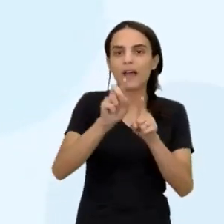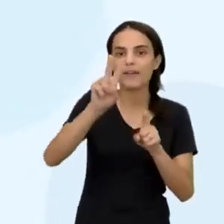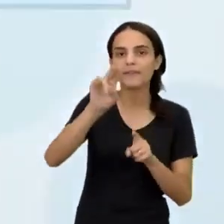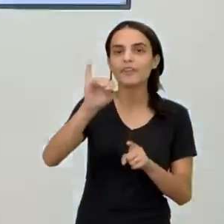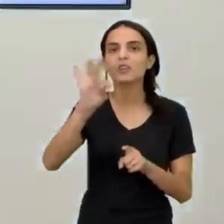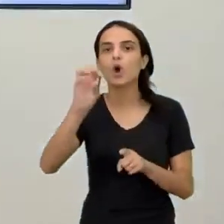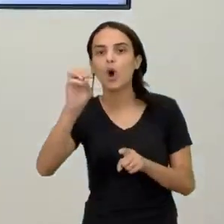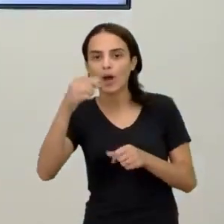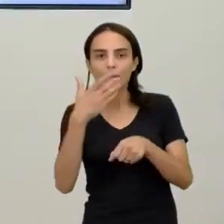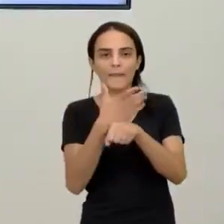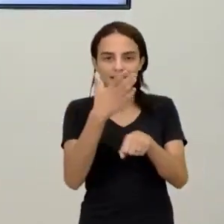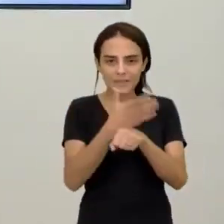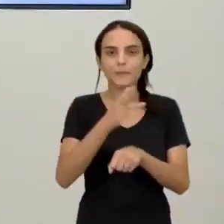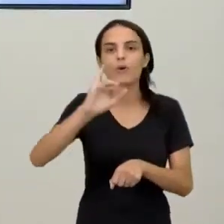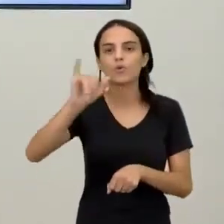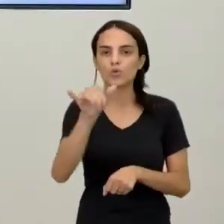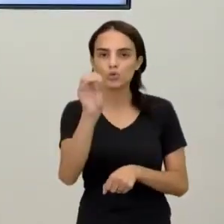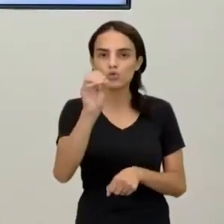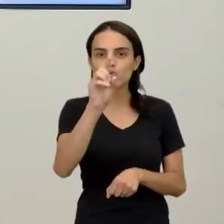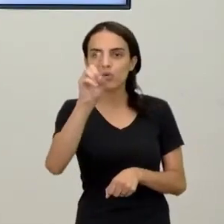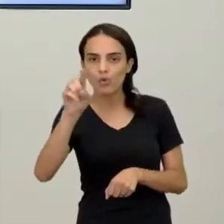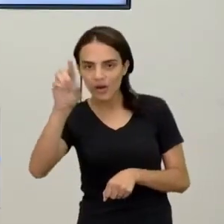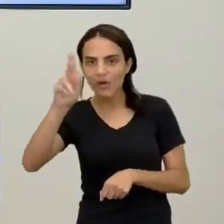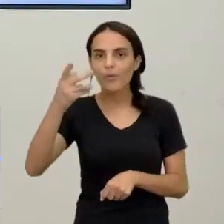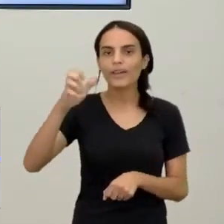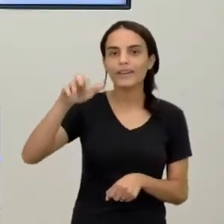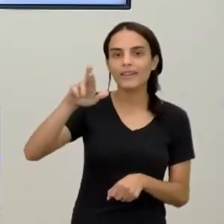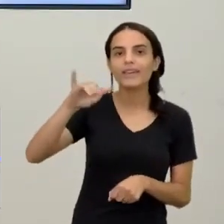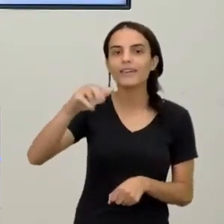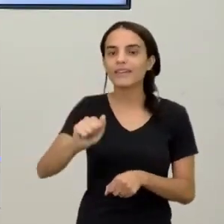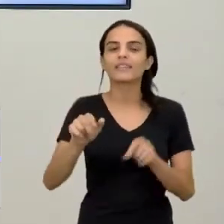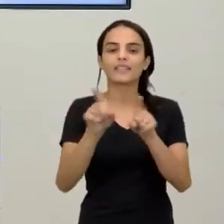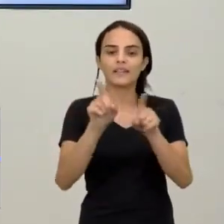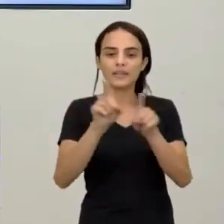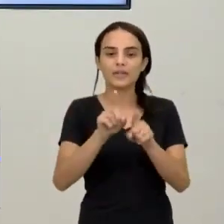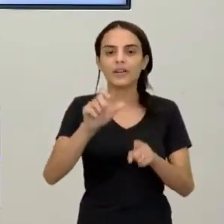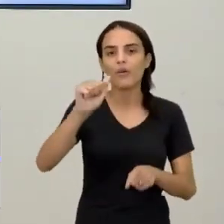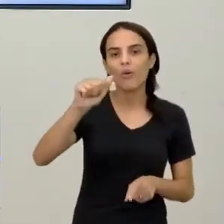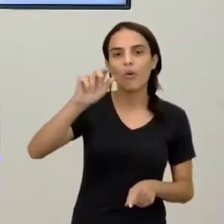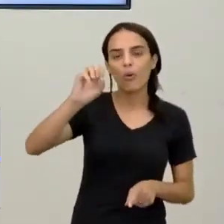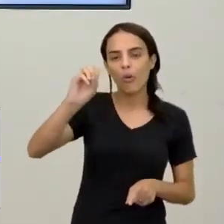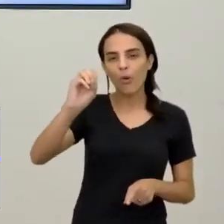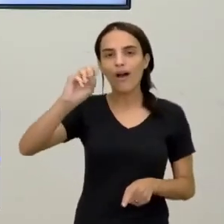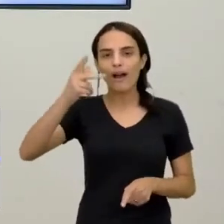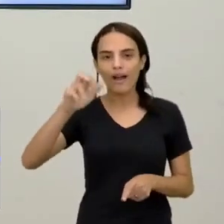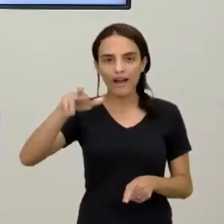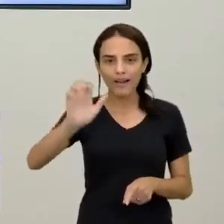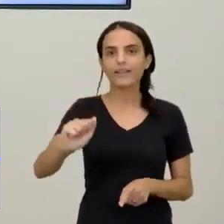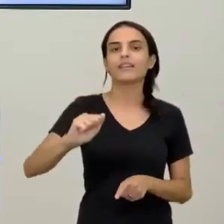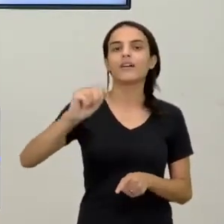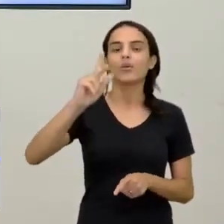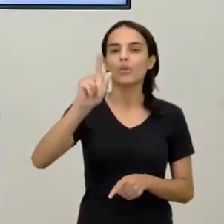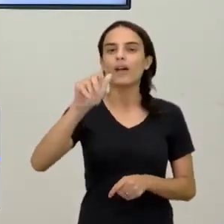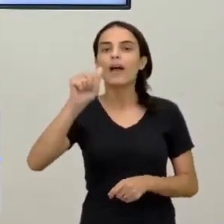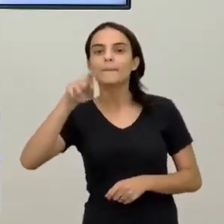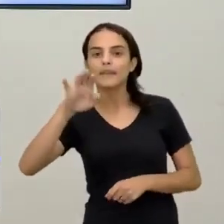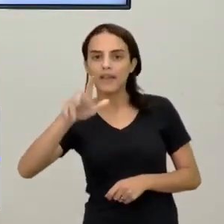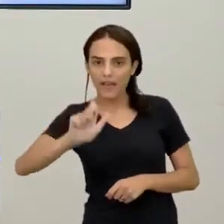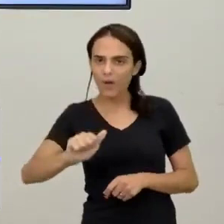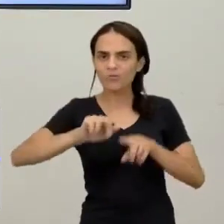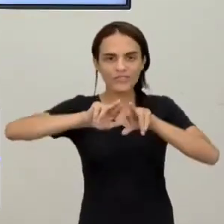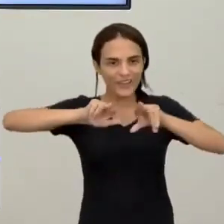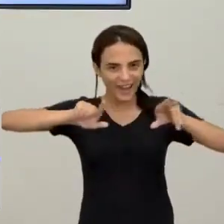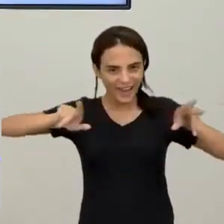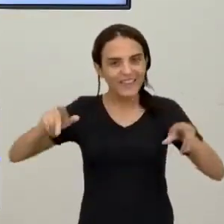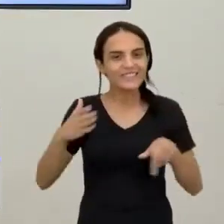Sara, o João Henrique, né? O Rei, o Raira, né? Eu acho, o Gabriel, o Cauã, todos vocês, bem-vindos.